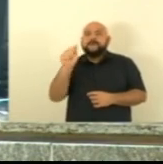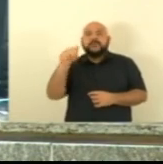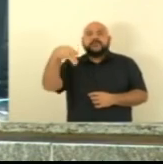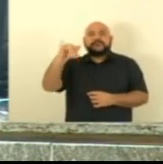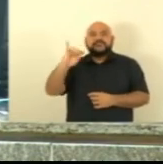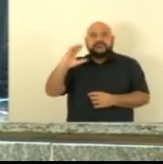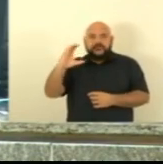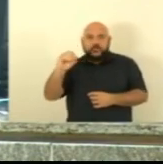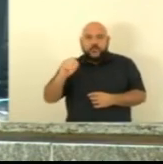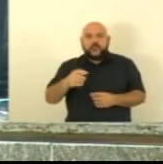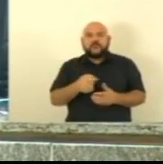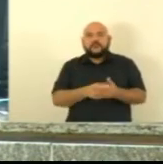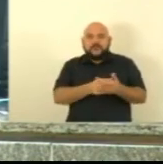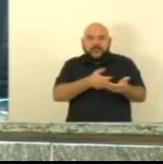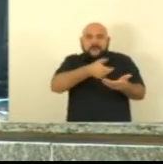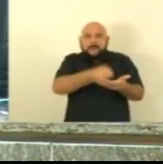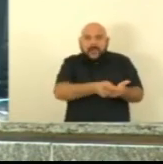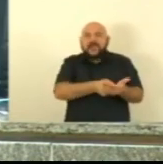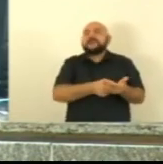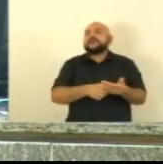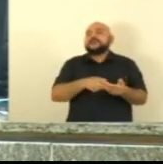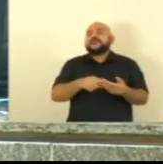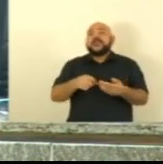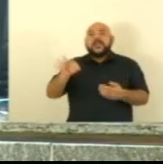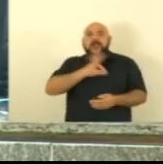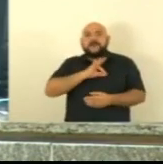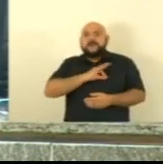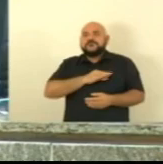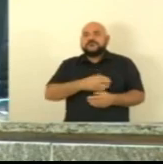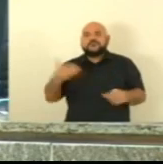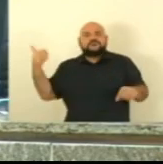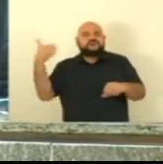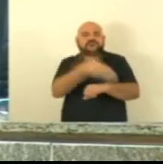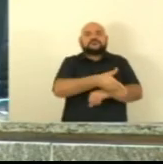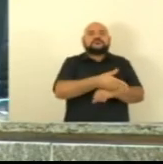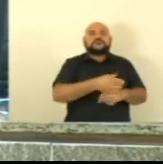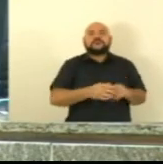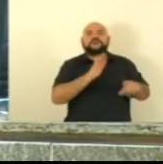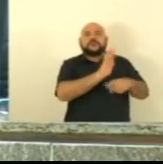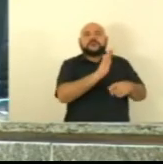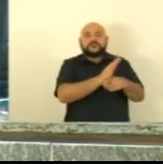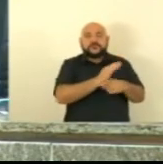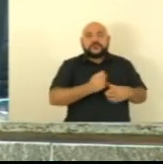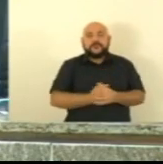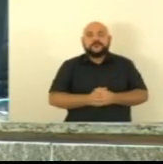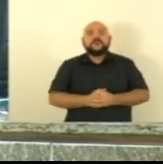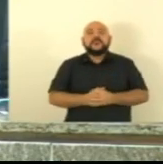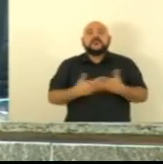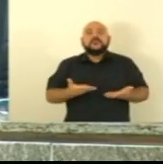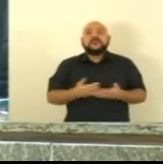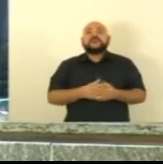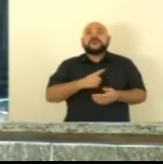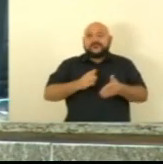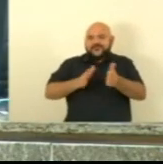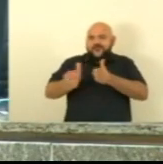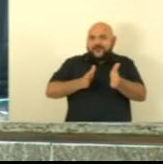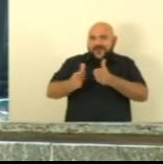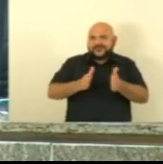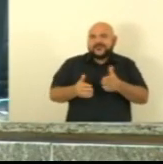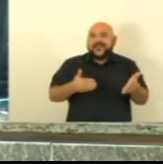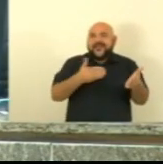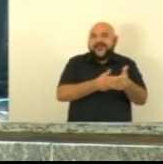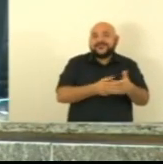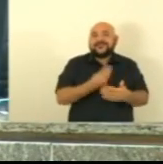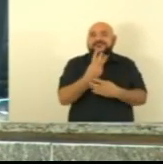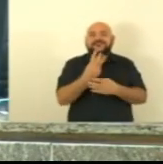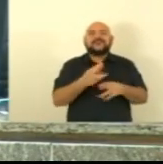de Saúde, de Educação e de Finanças, o relator deputado Mazinho dos Anjos se prevaleceu do prazo regimental até 3 sessões